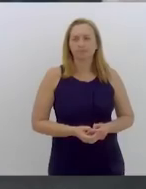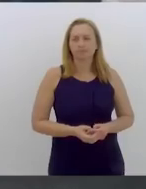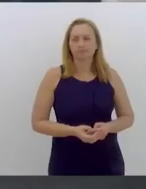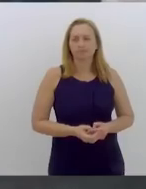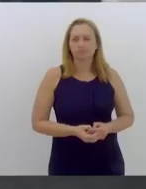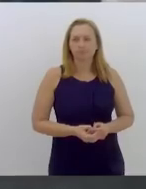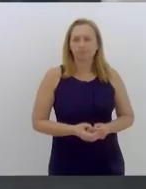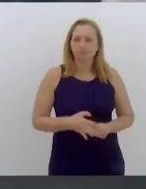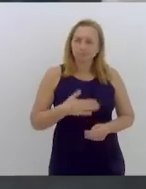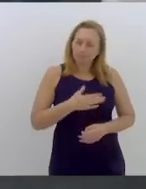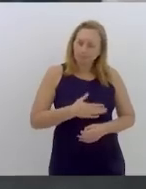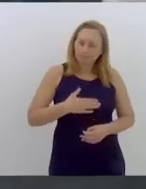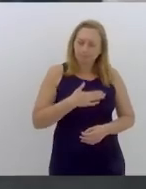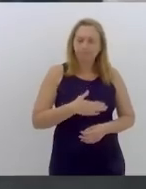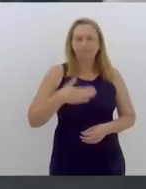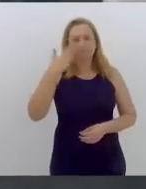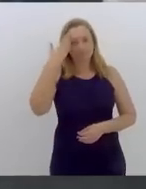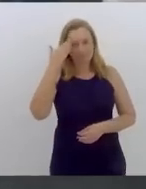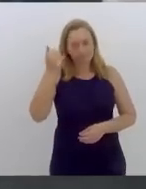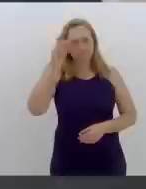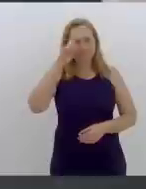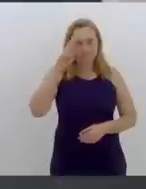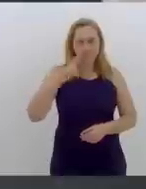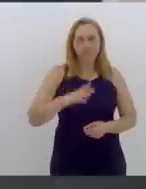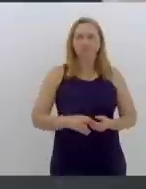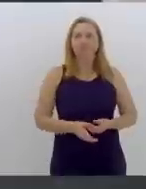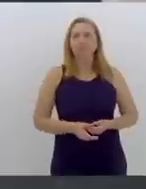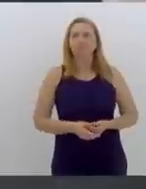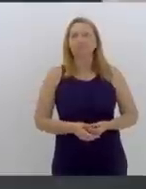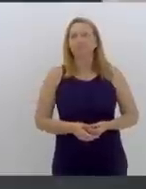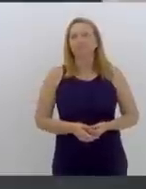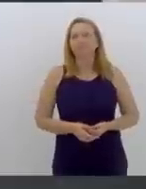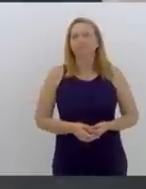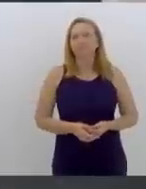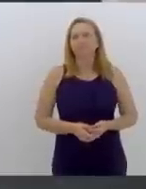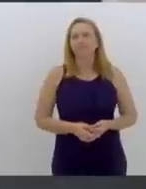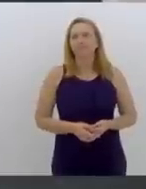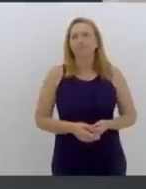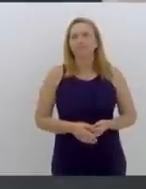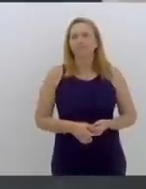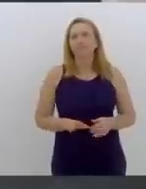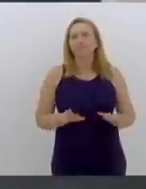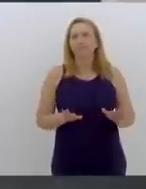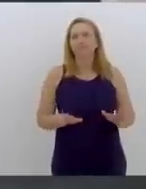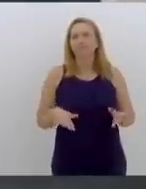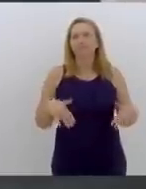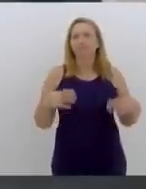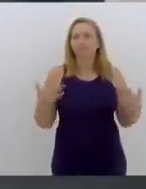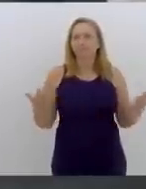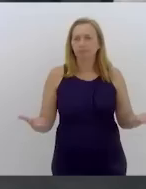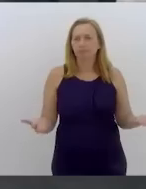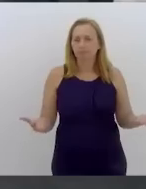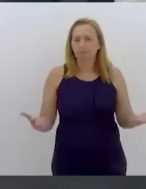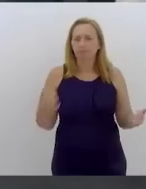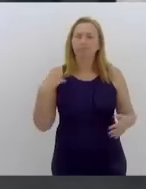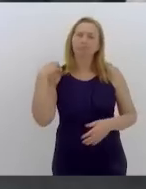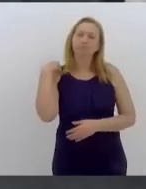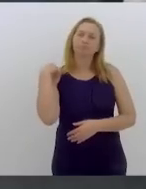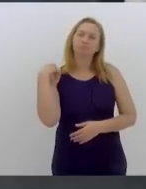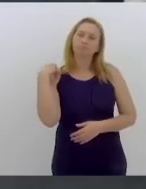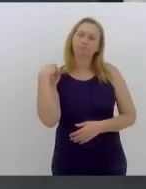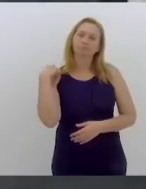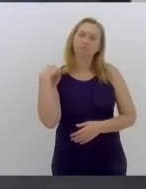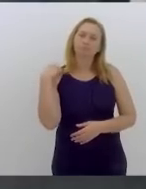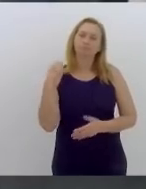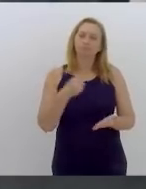eu gostaria de saber do Senhor Qual a fundamentação jurídica já que nós estamos